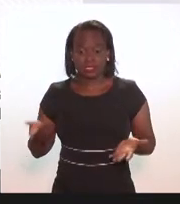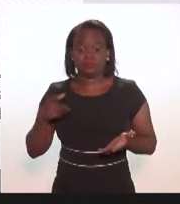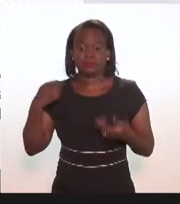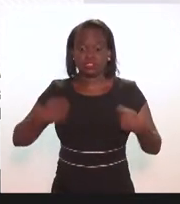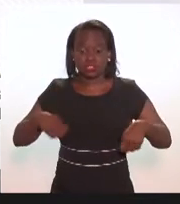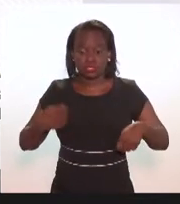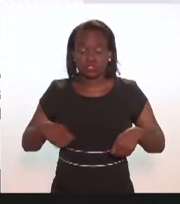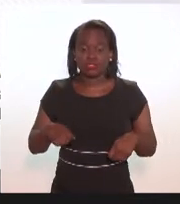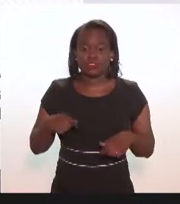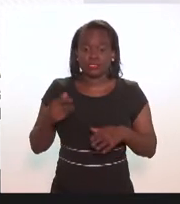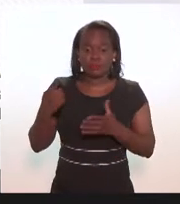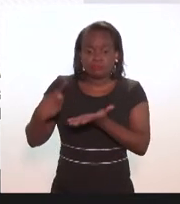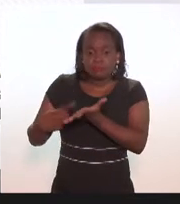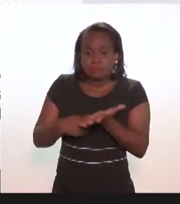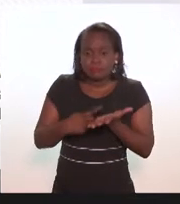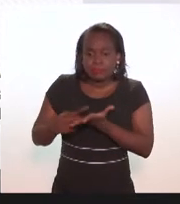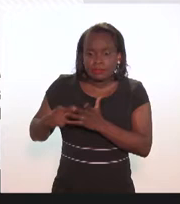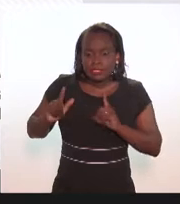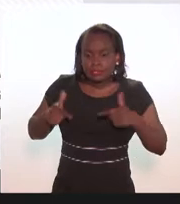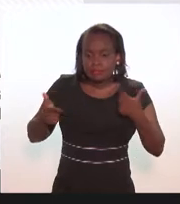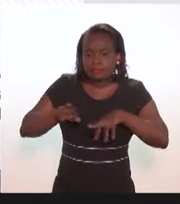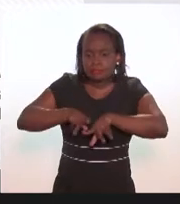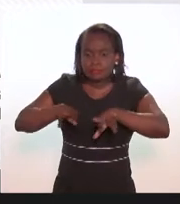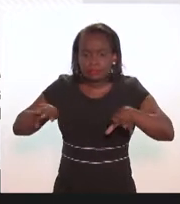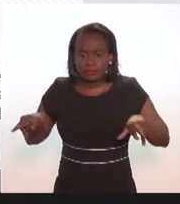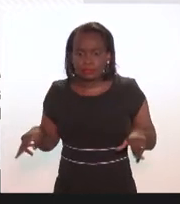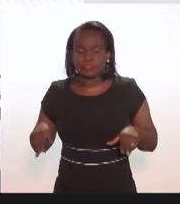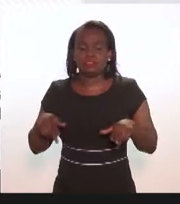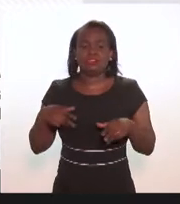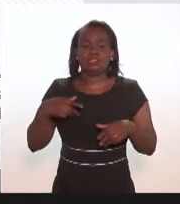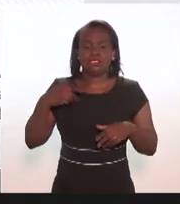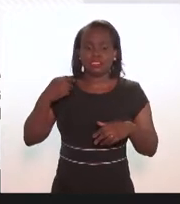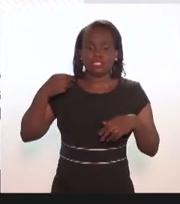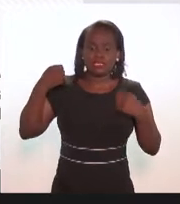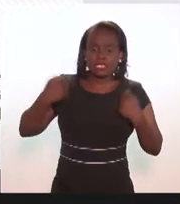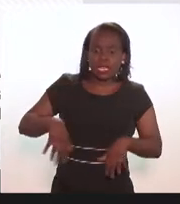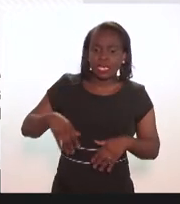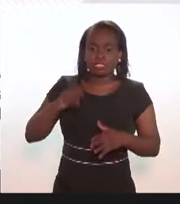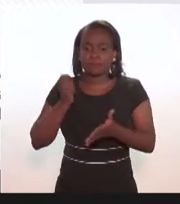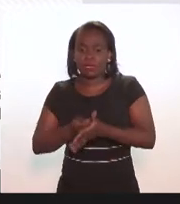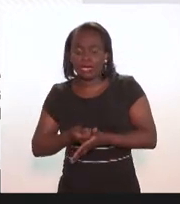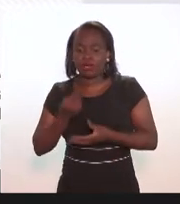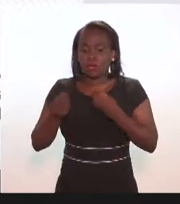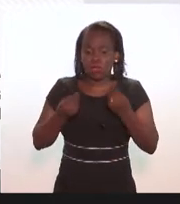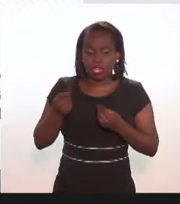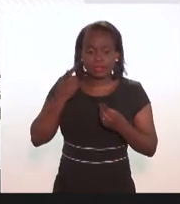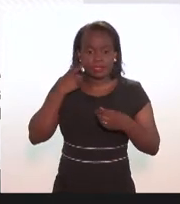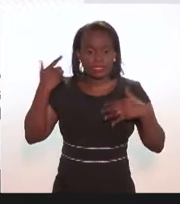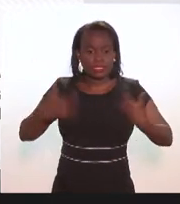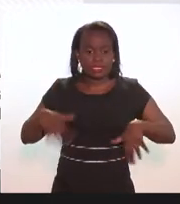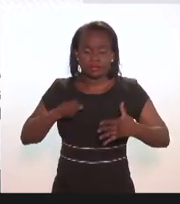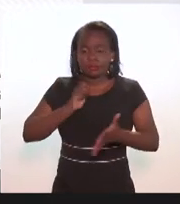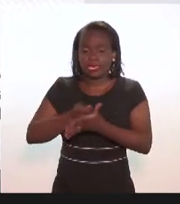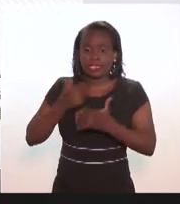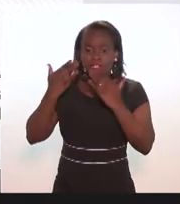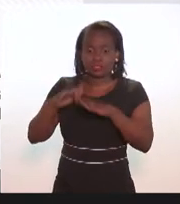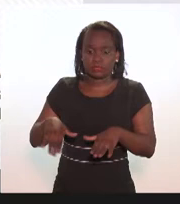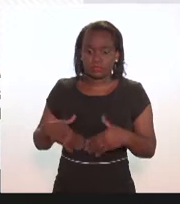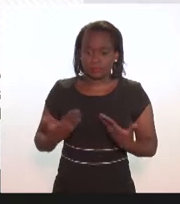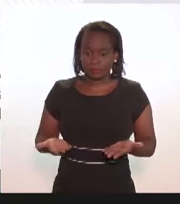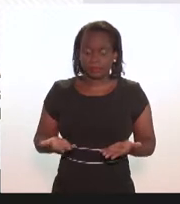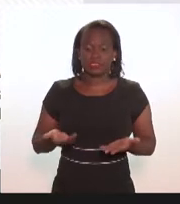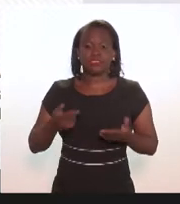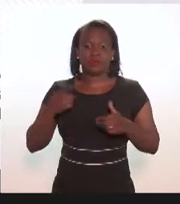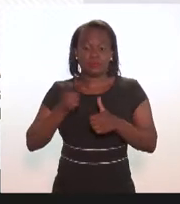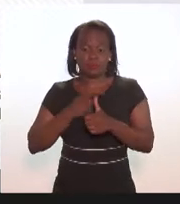que lançar um conjunto de ações de receitas e despesa para suprir esse buraco de caixa de 11 bilhões de reais. O